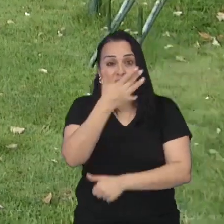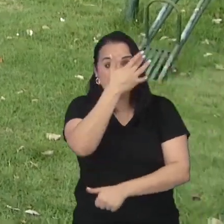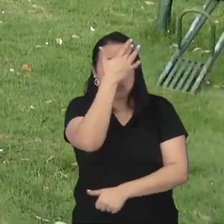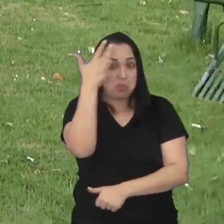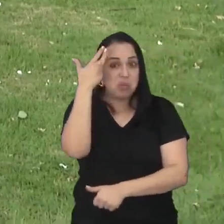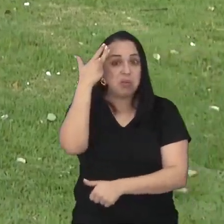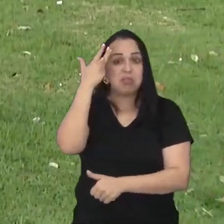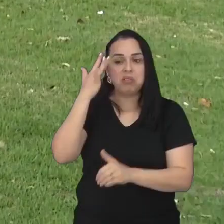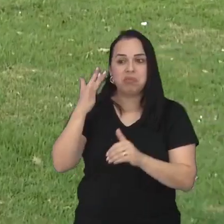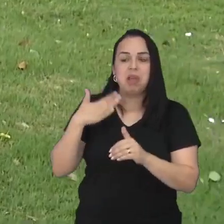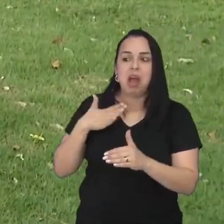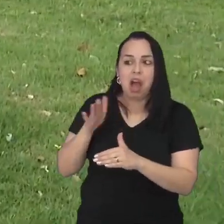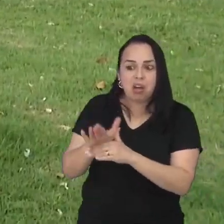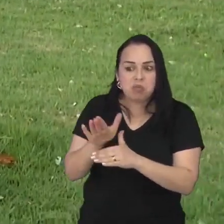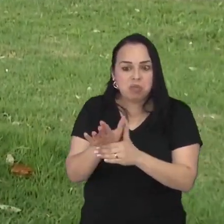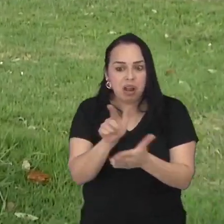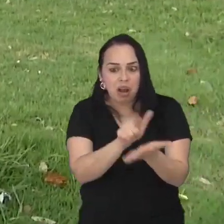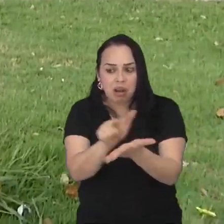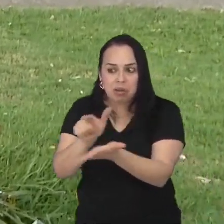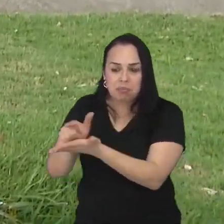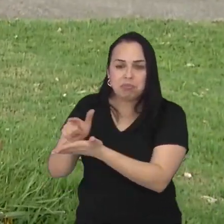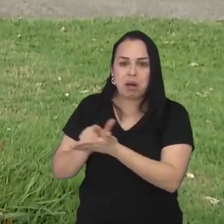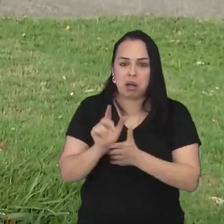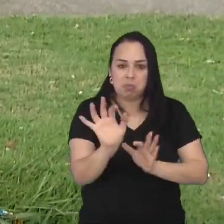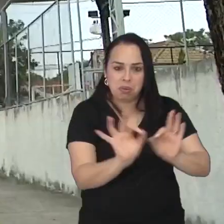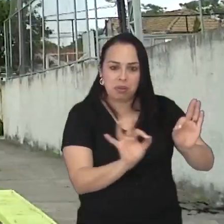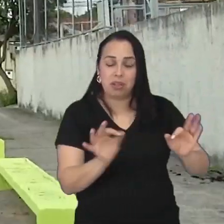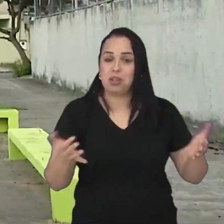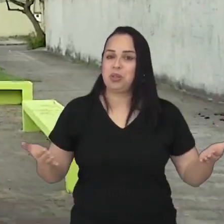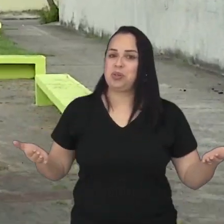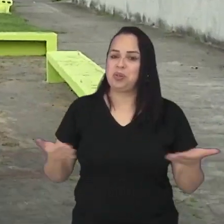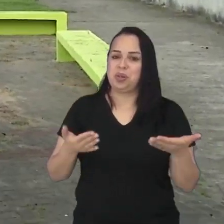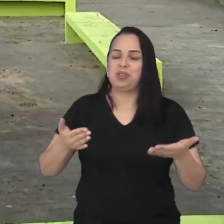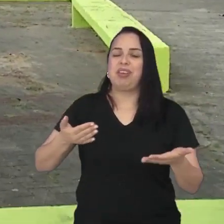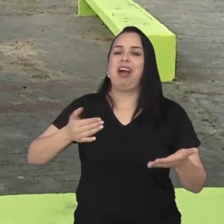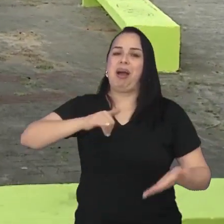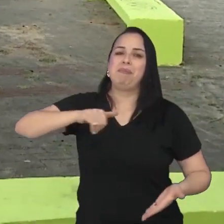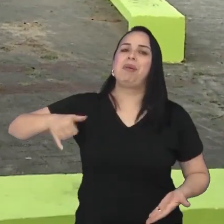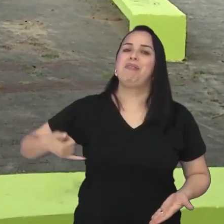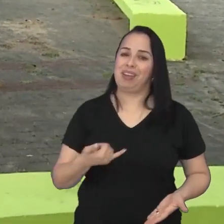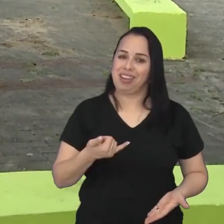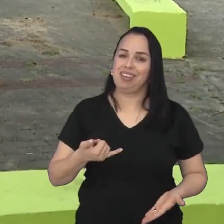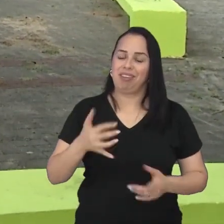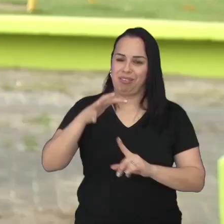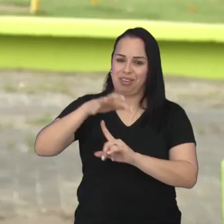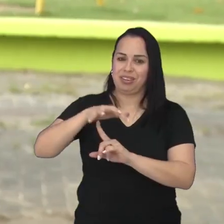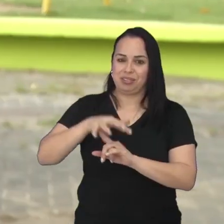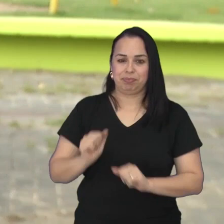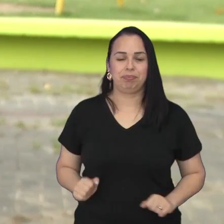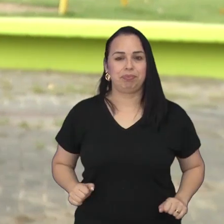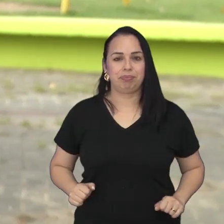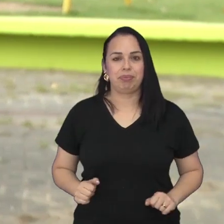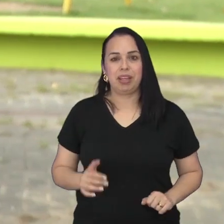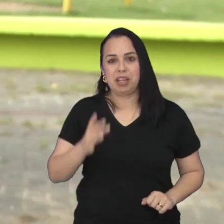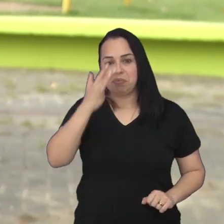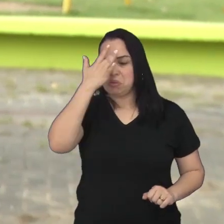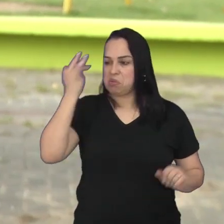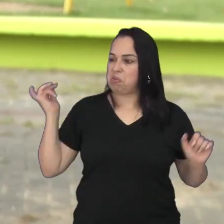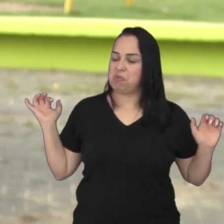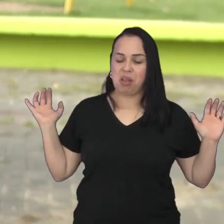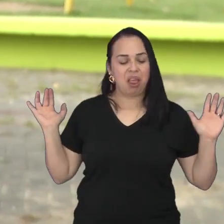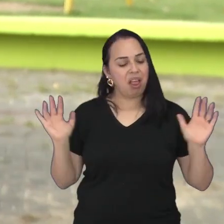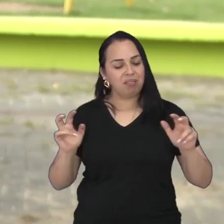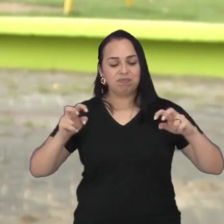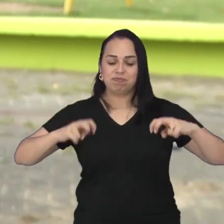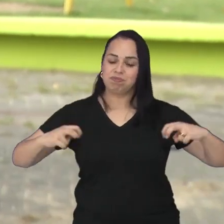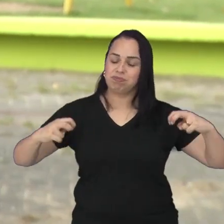moradores ajudam a manter o local limpo e organizado. Hoje, eles aproveitam a praça. No final do dia, eles vêm aqui, sentam